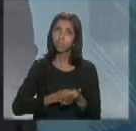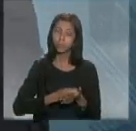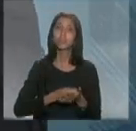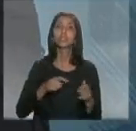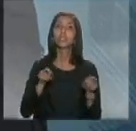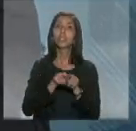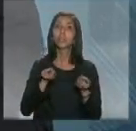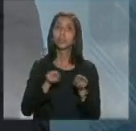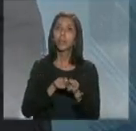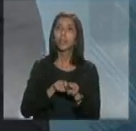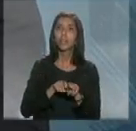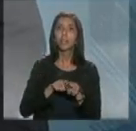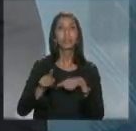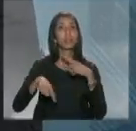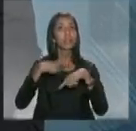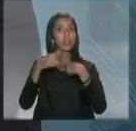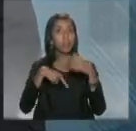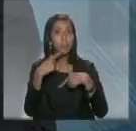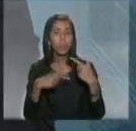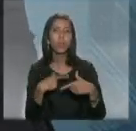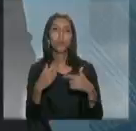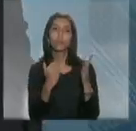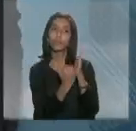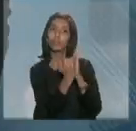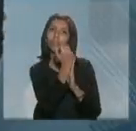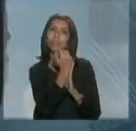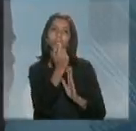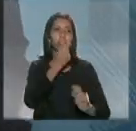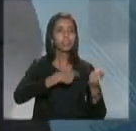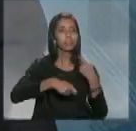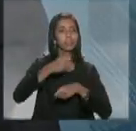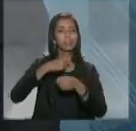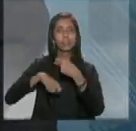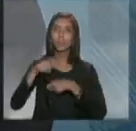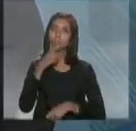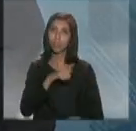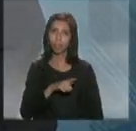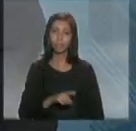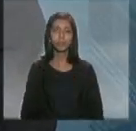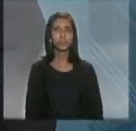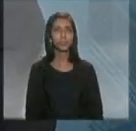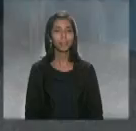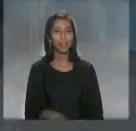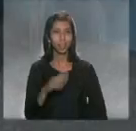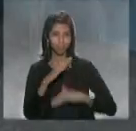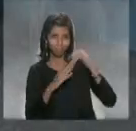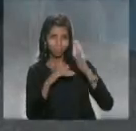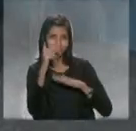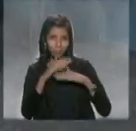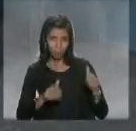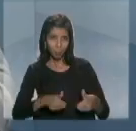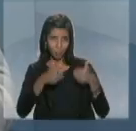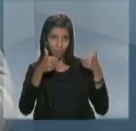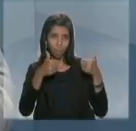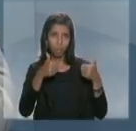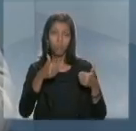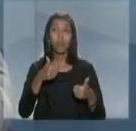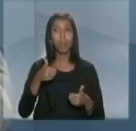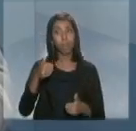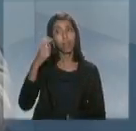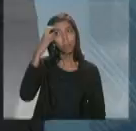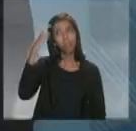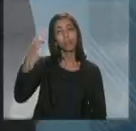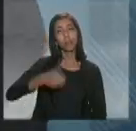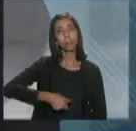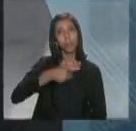decisão e, consequentemente, aumentar o volume de negócio da empresa. Ser uma coisa mais eficiente mesmo, né? Sim, mais